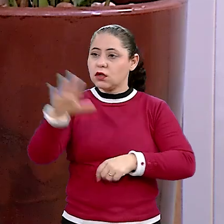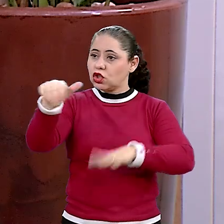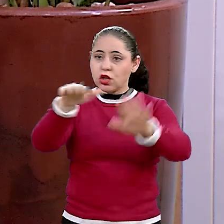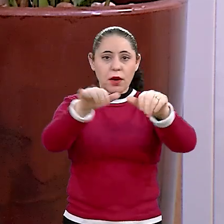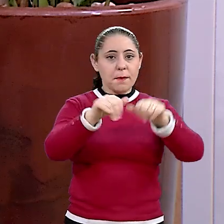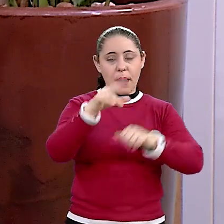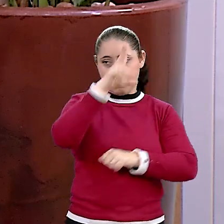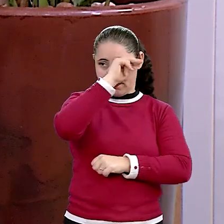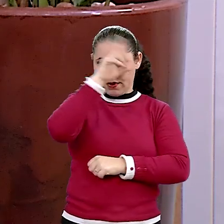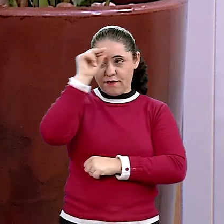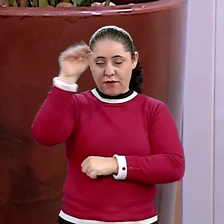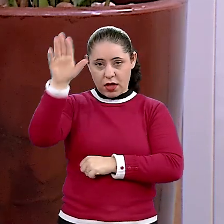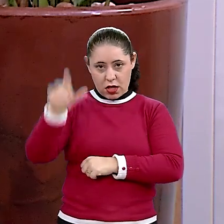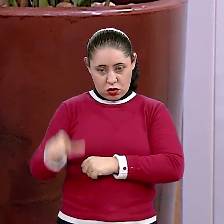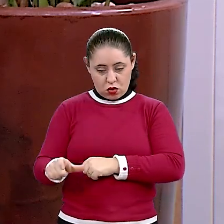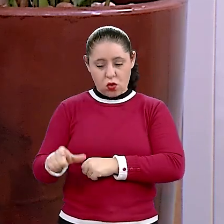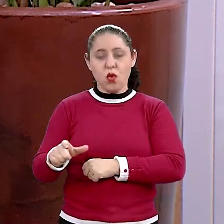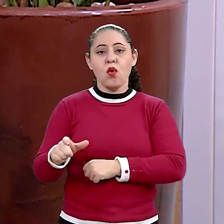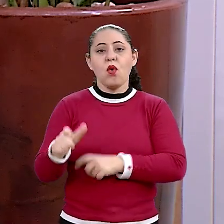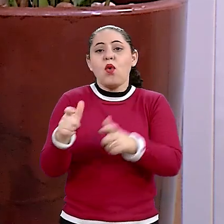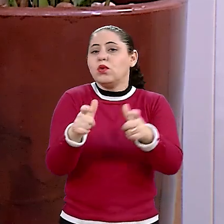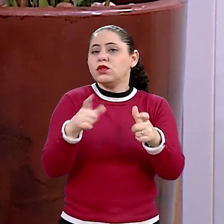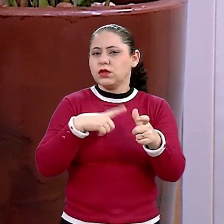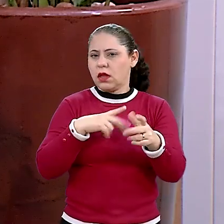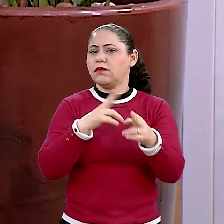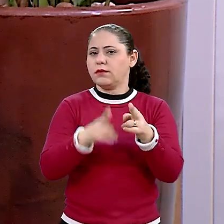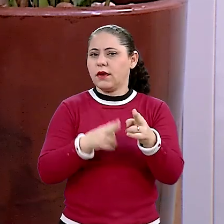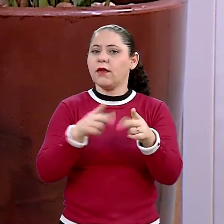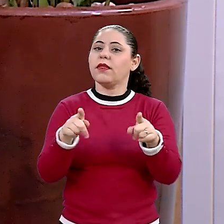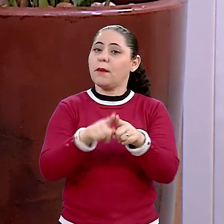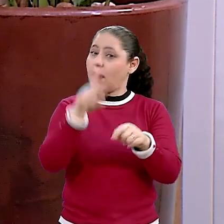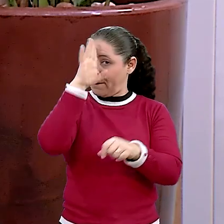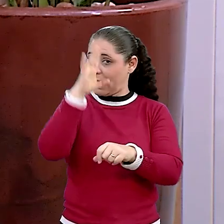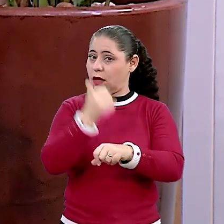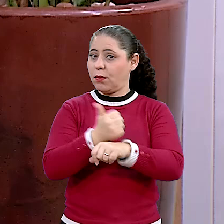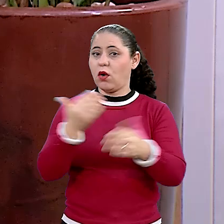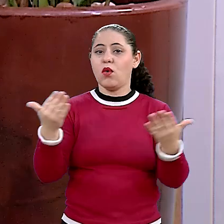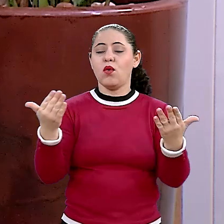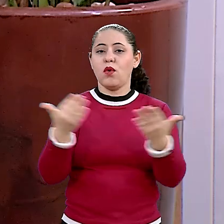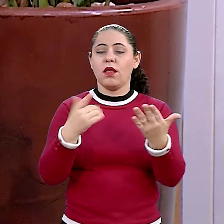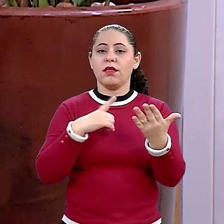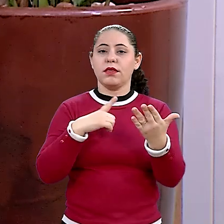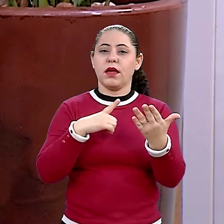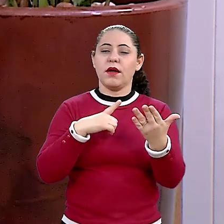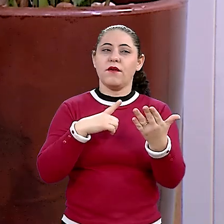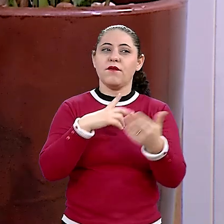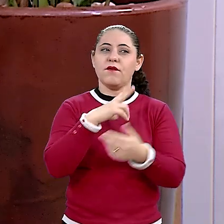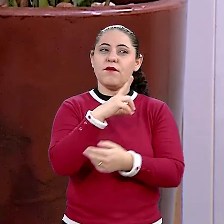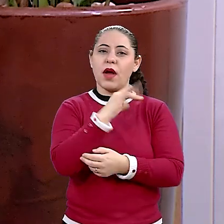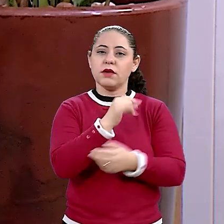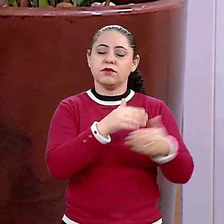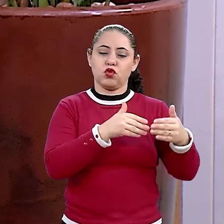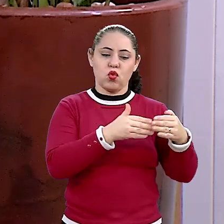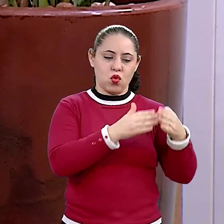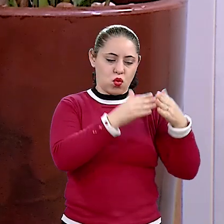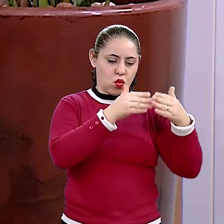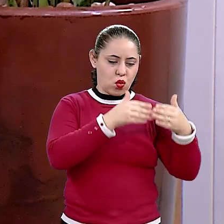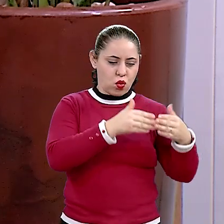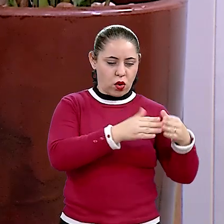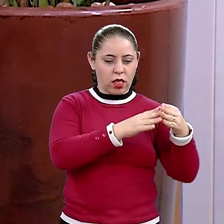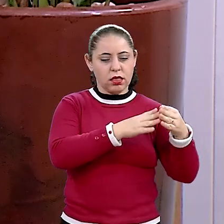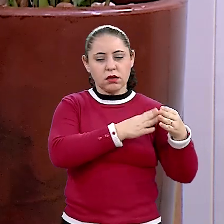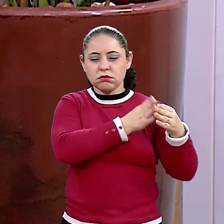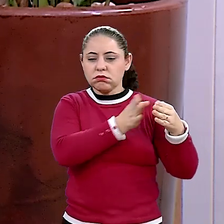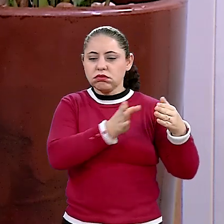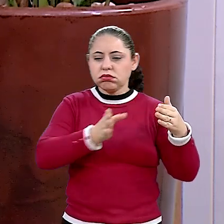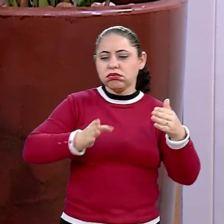onde passa a ferrovia e também, além do ramal principal, né? Essa ferrovia ela vai de Corumbá, ela